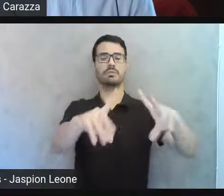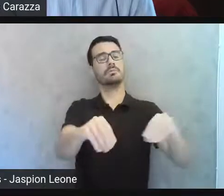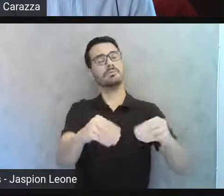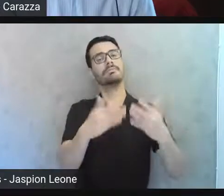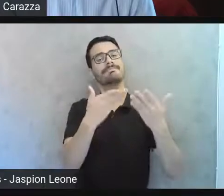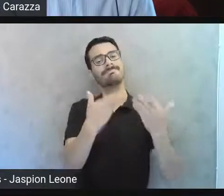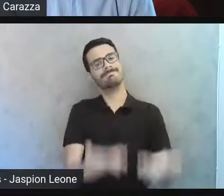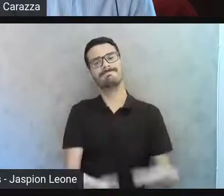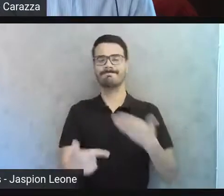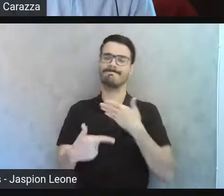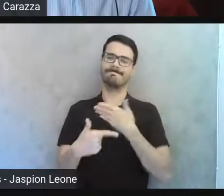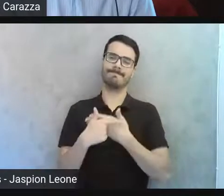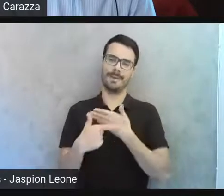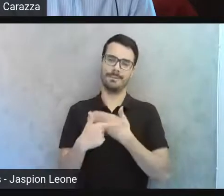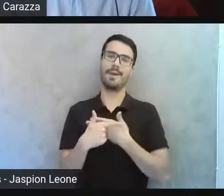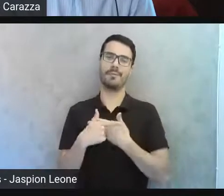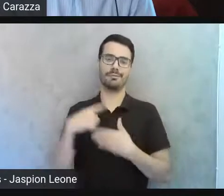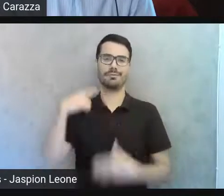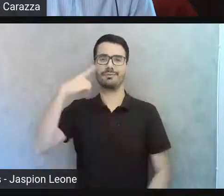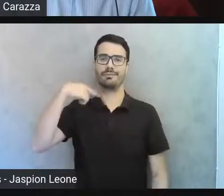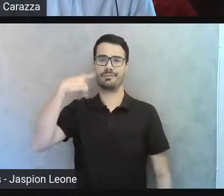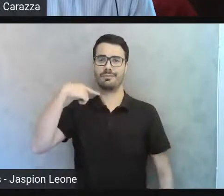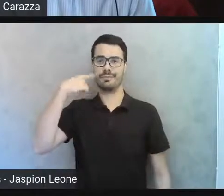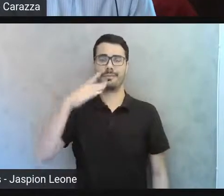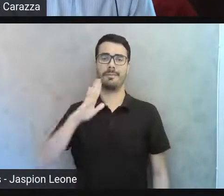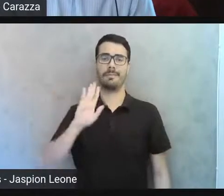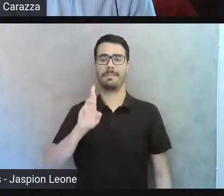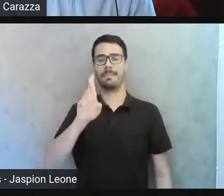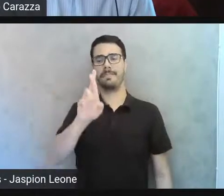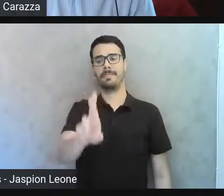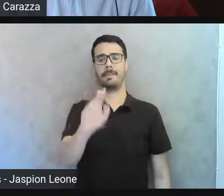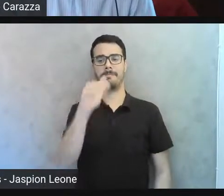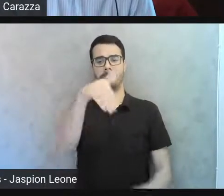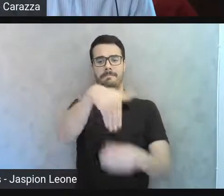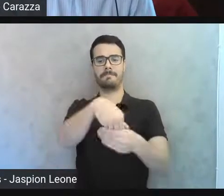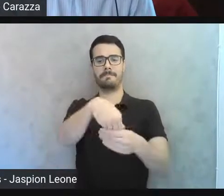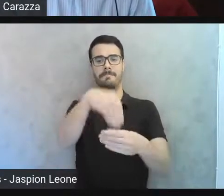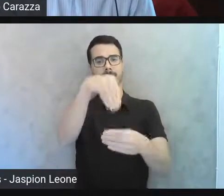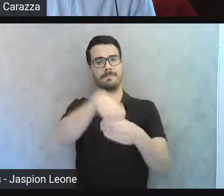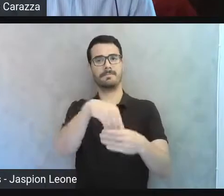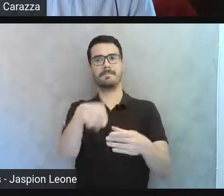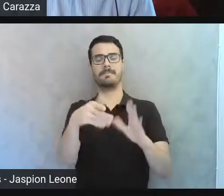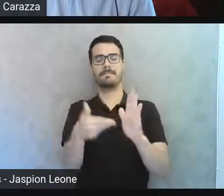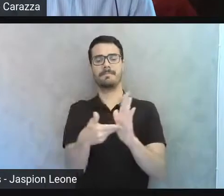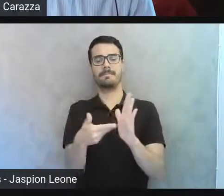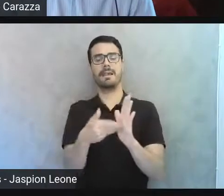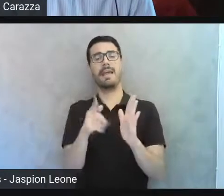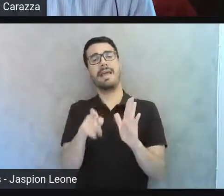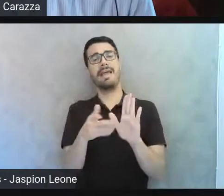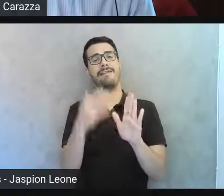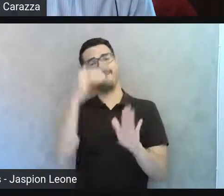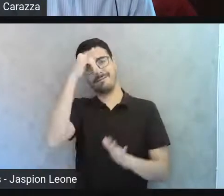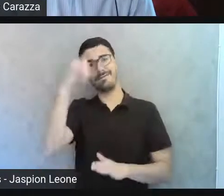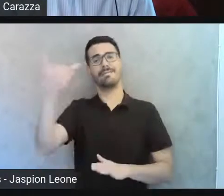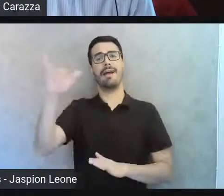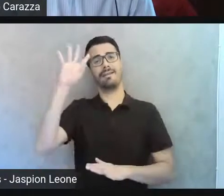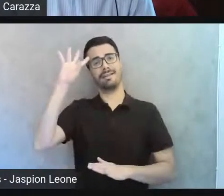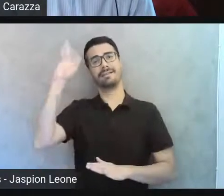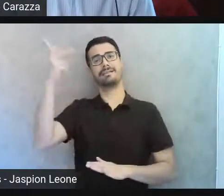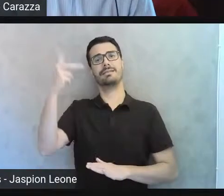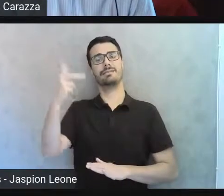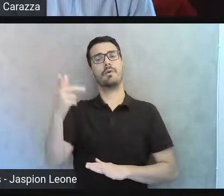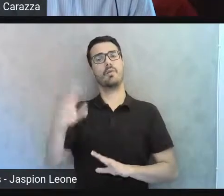em boa medida, dos nossos representantes, né? Evitar decisões subótimas, né? Agora, ou